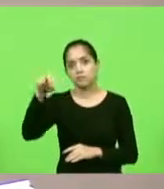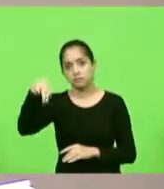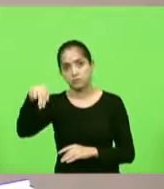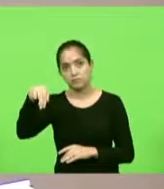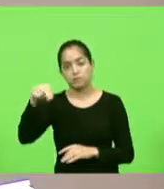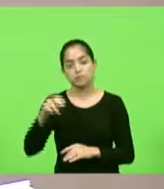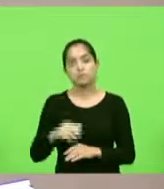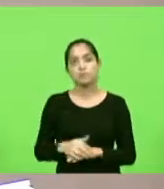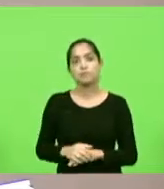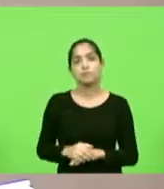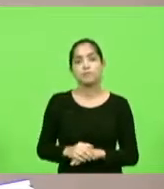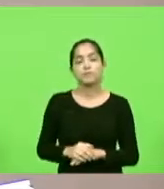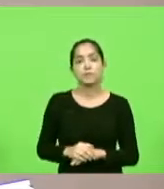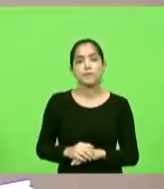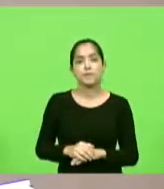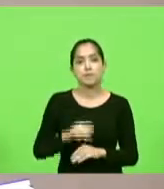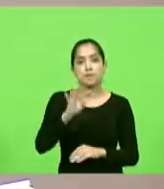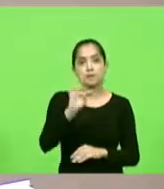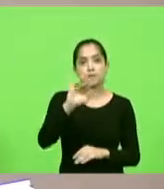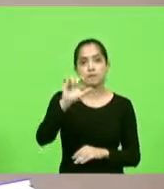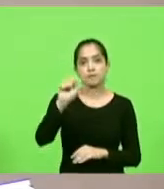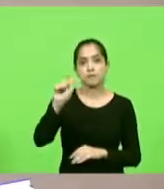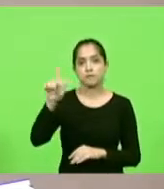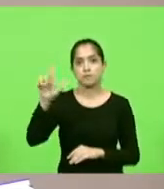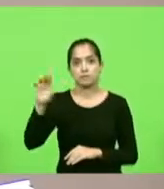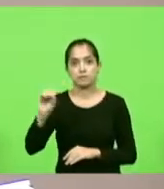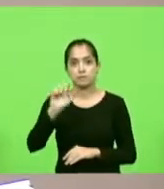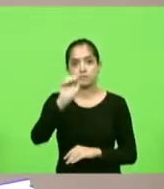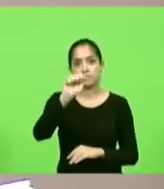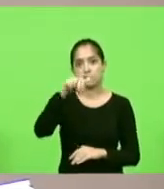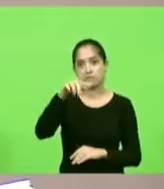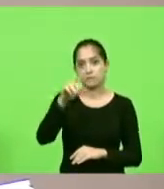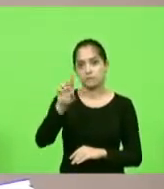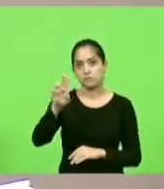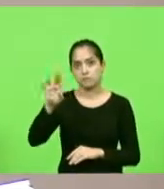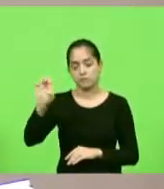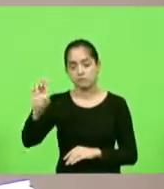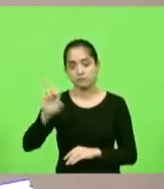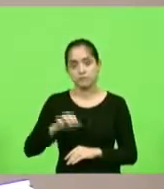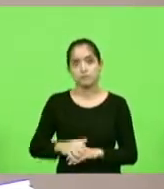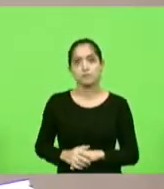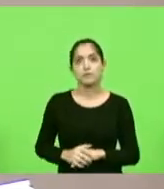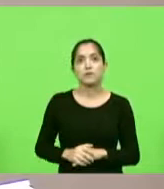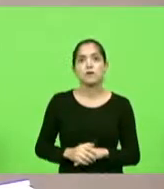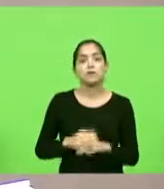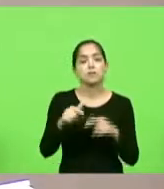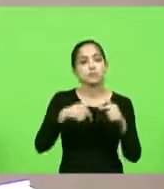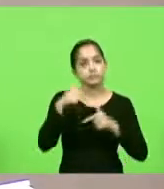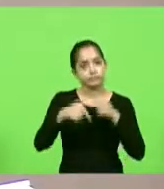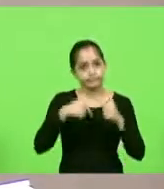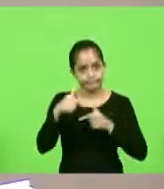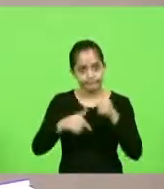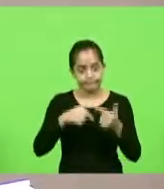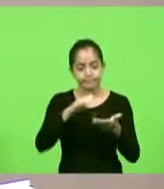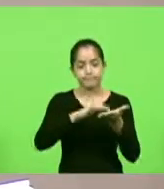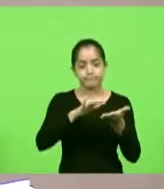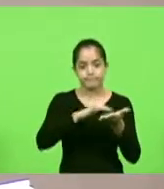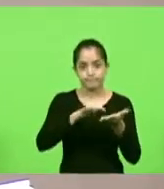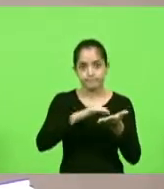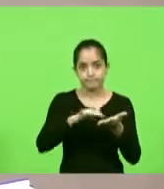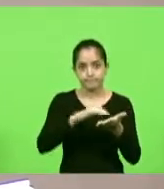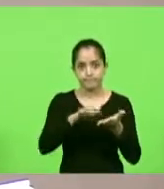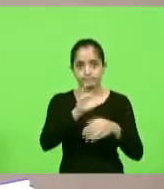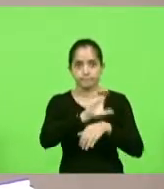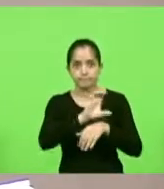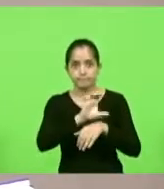de Bom de Souza, Tiago Augusto Vieira, André Alves e André Mota Ribeiro, pelos serviços prestados como secretários de Estado da